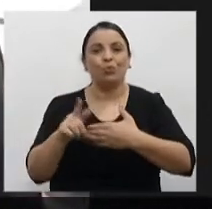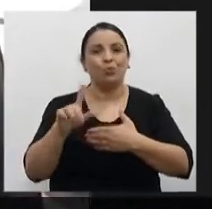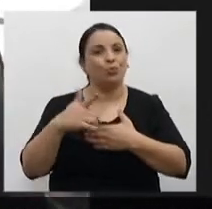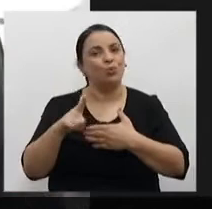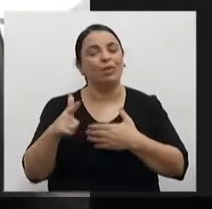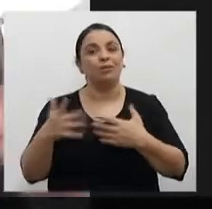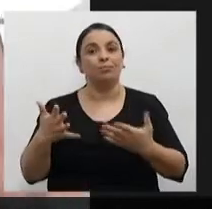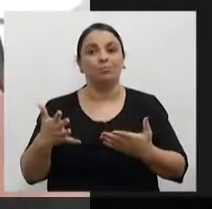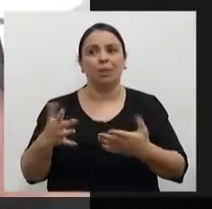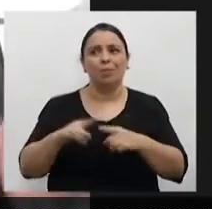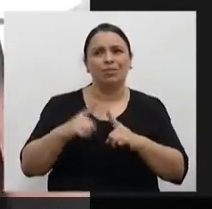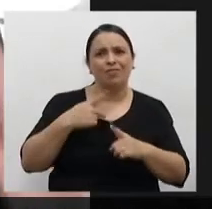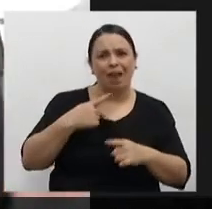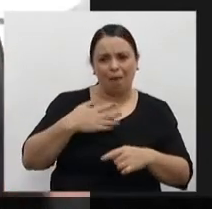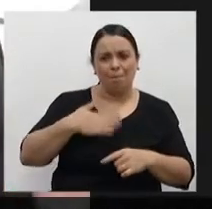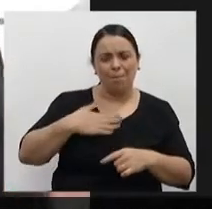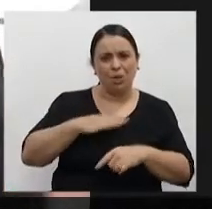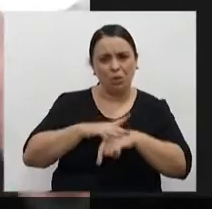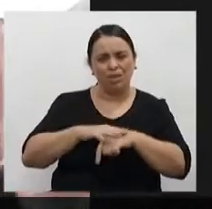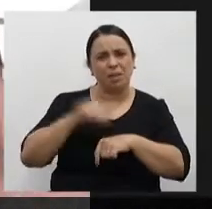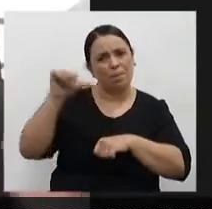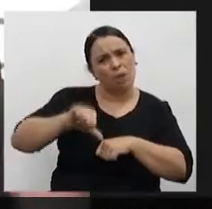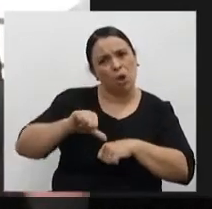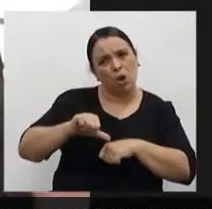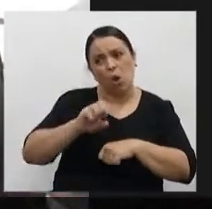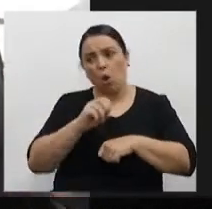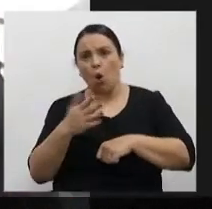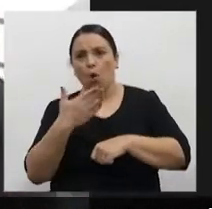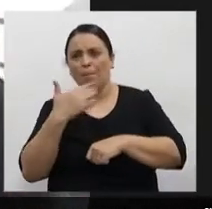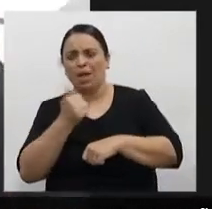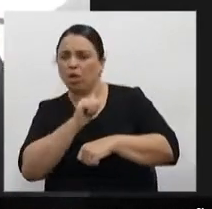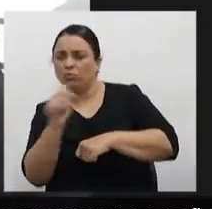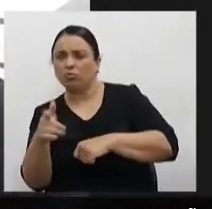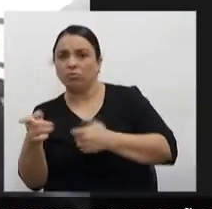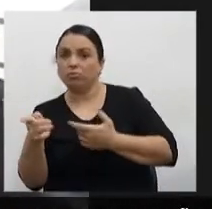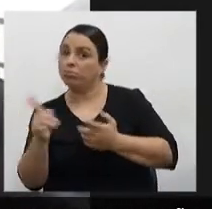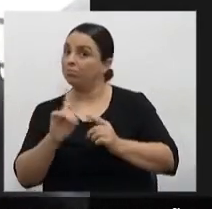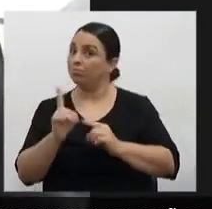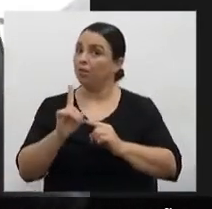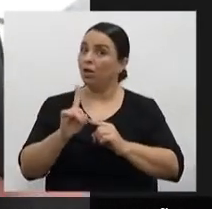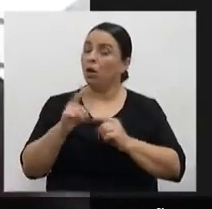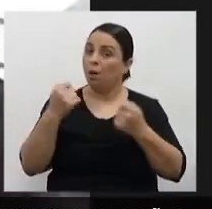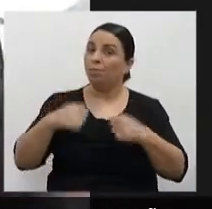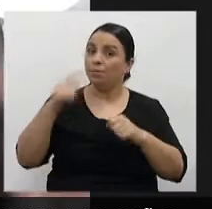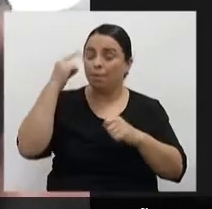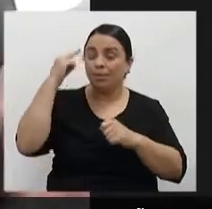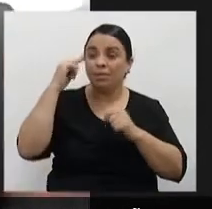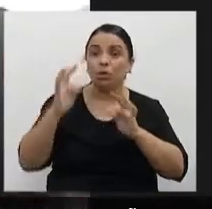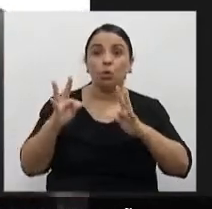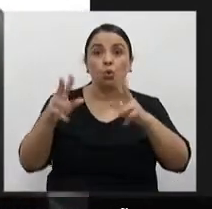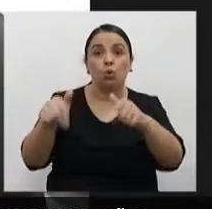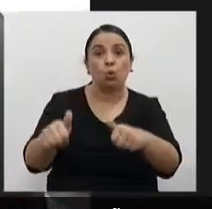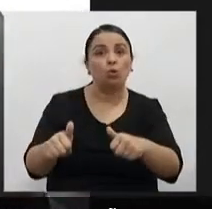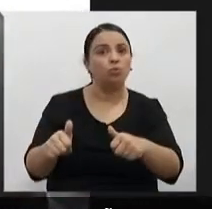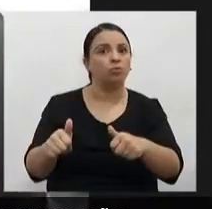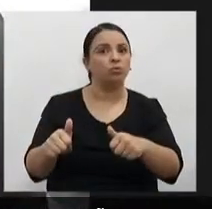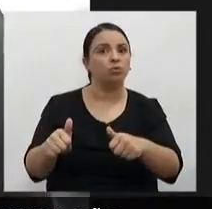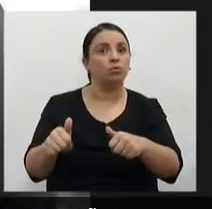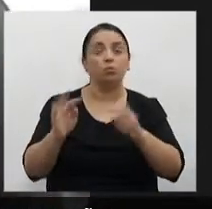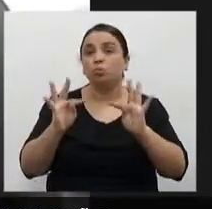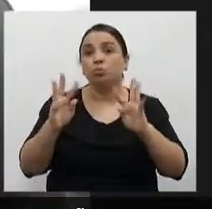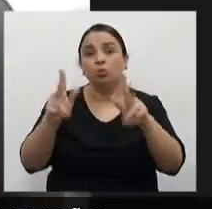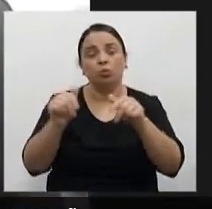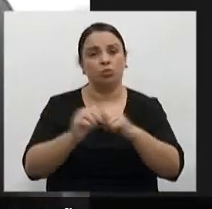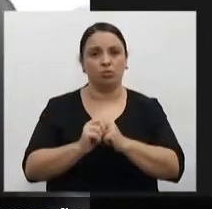melhor. Então, eu acredito que temos que pensar nas outras situações. E vou falar mais alguma coisa, senhor presidente,